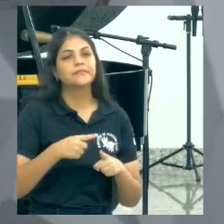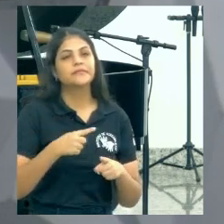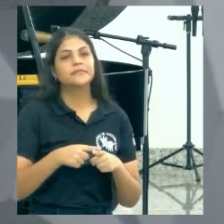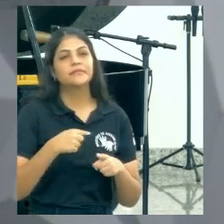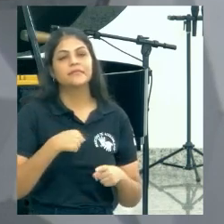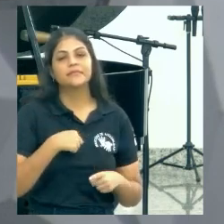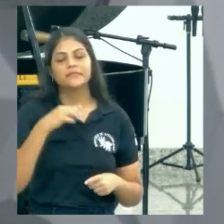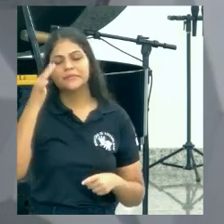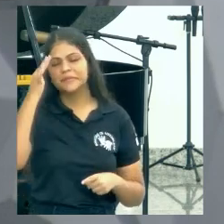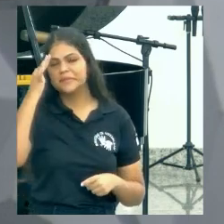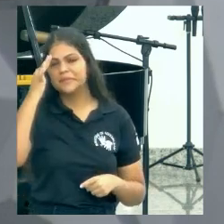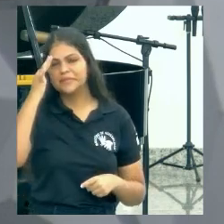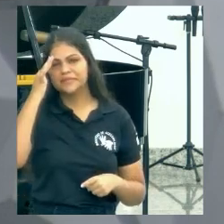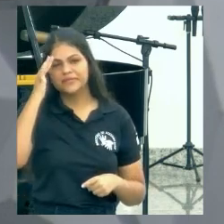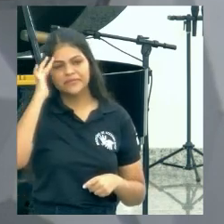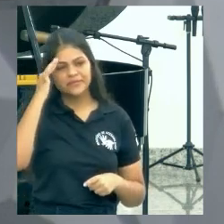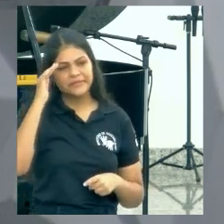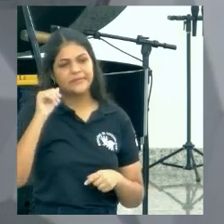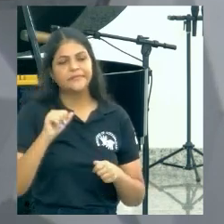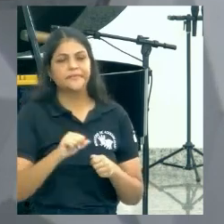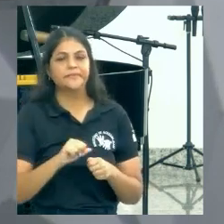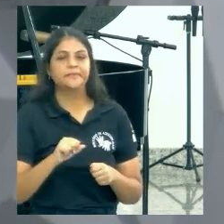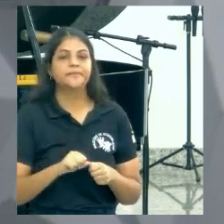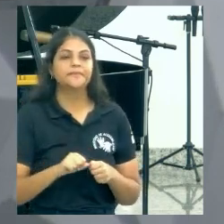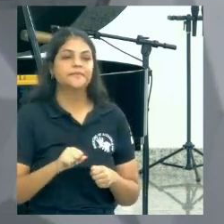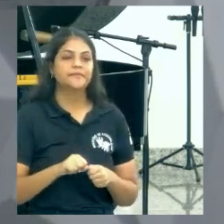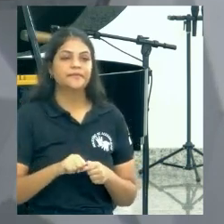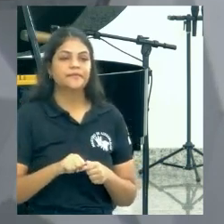não sei o que fazer.